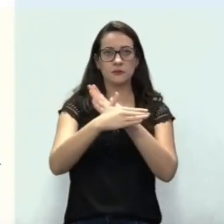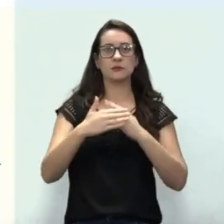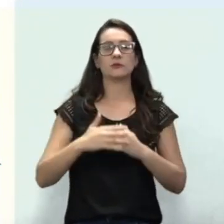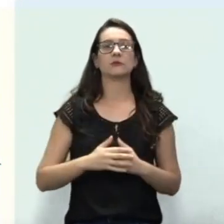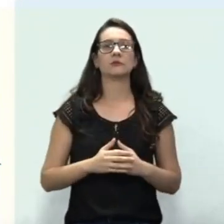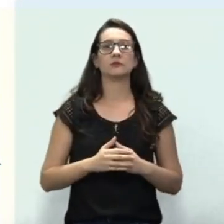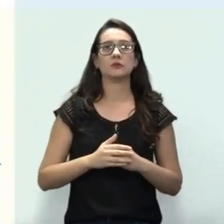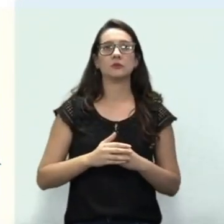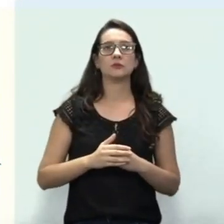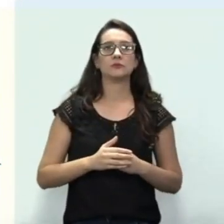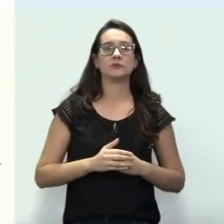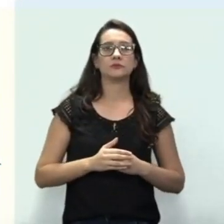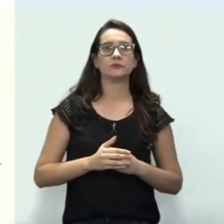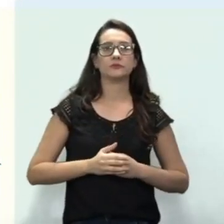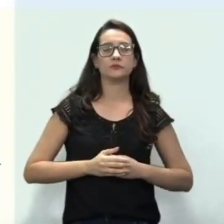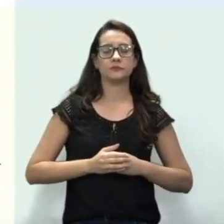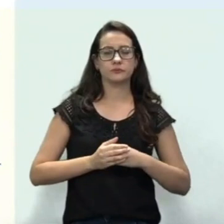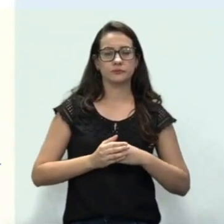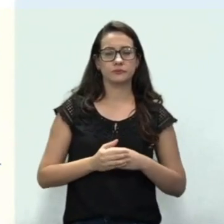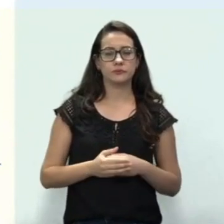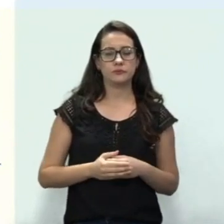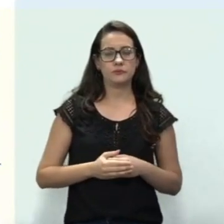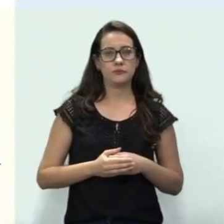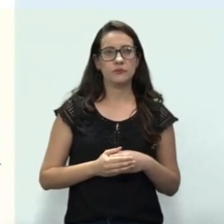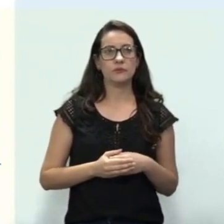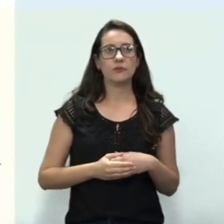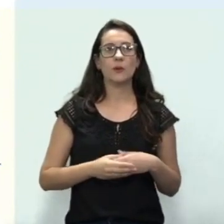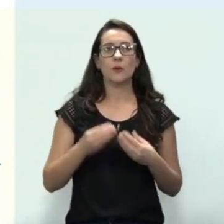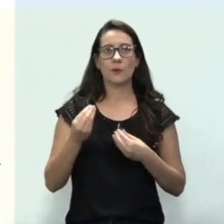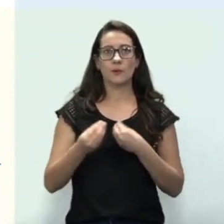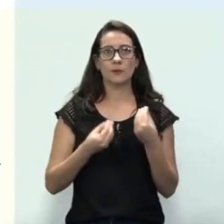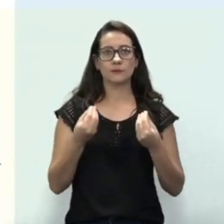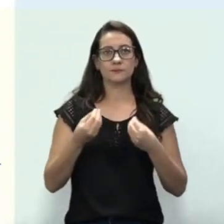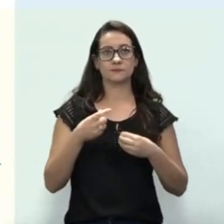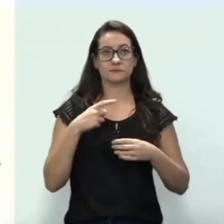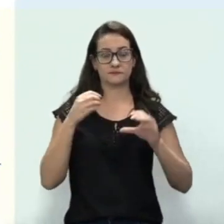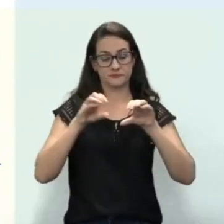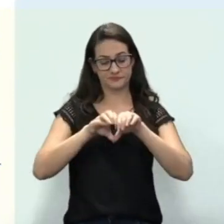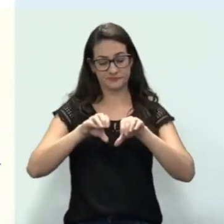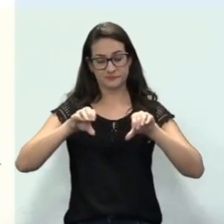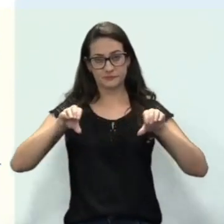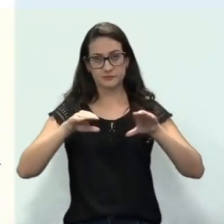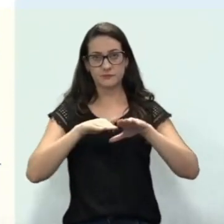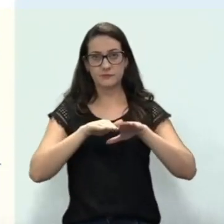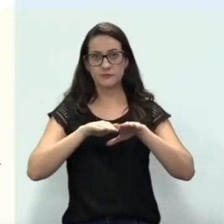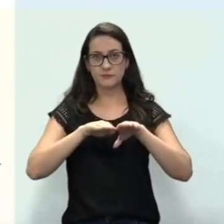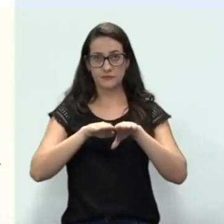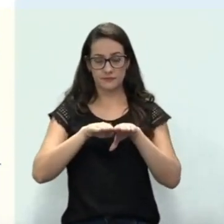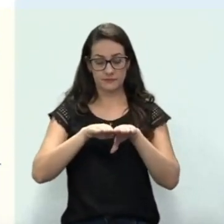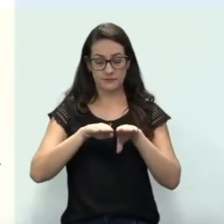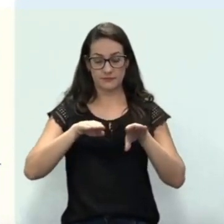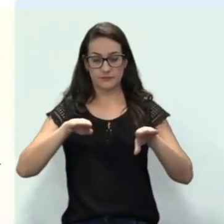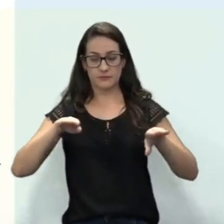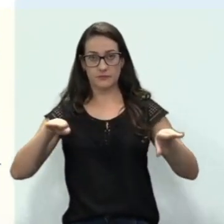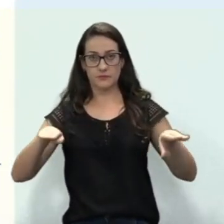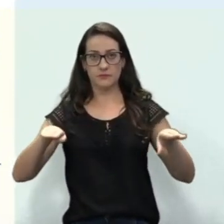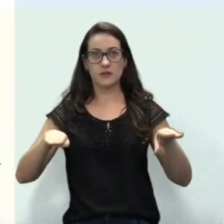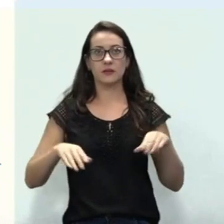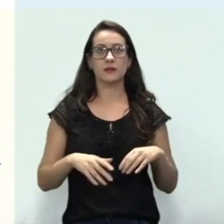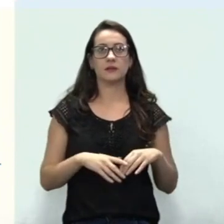Como se a gente tivesse aqui, né, a nossa viga, e a gente tem aqui a nossa